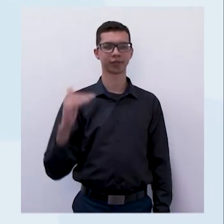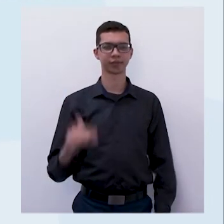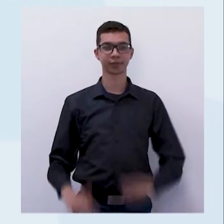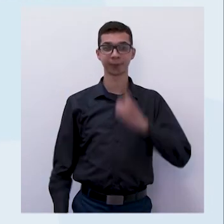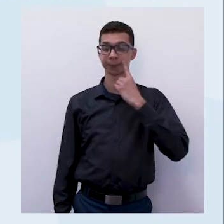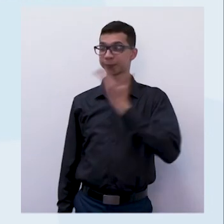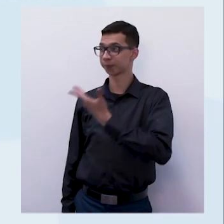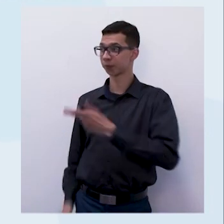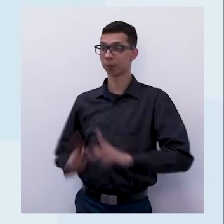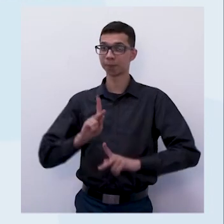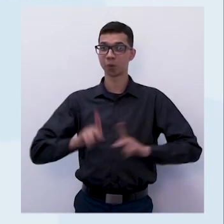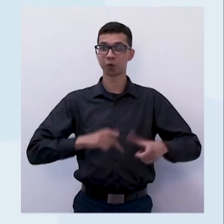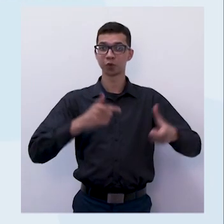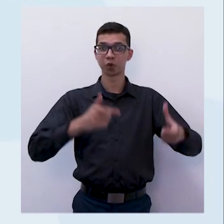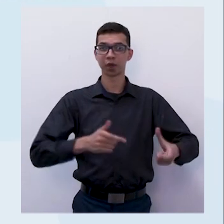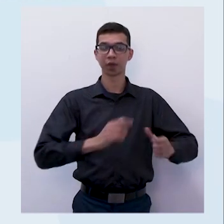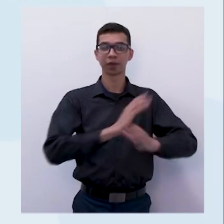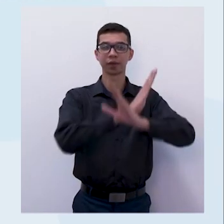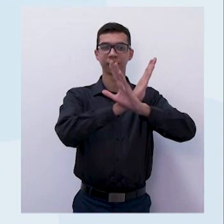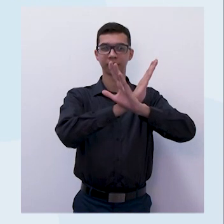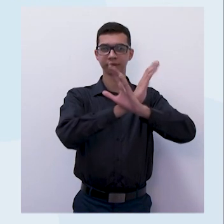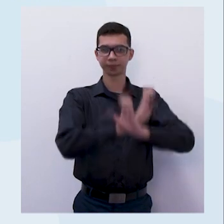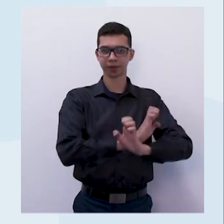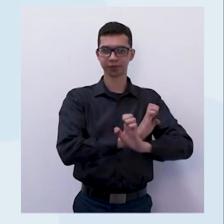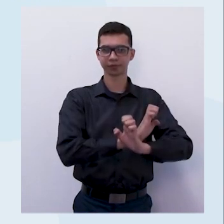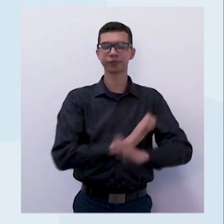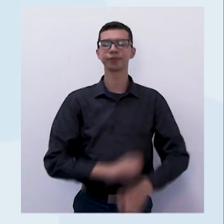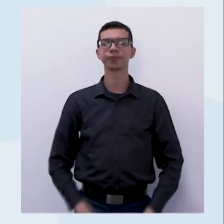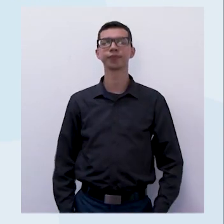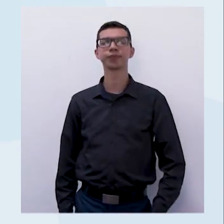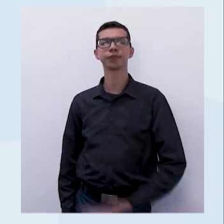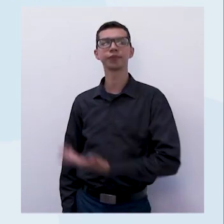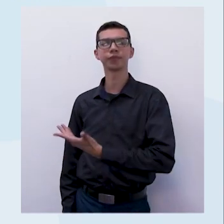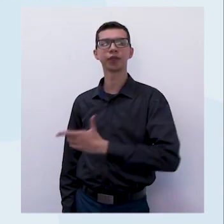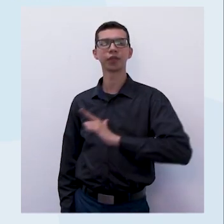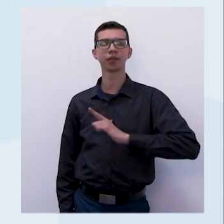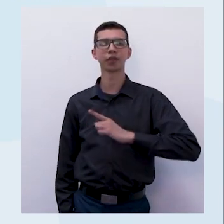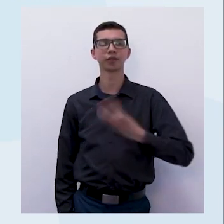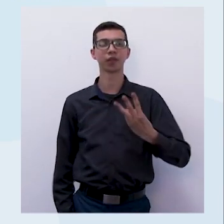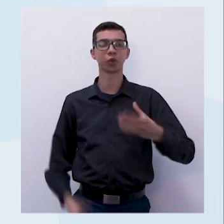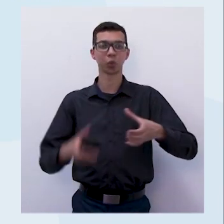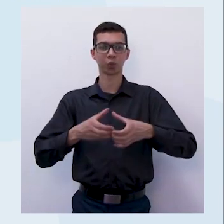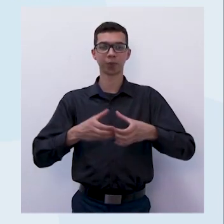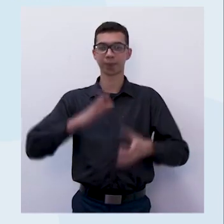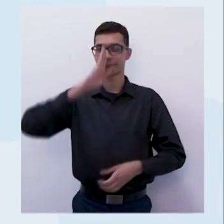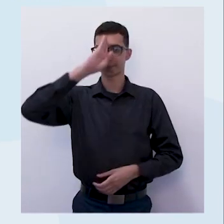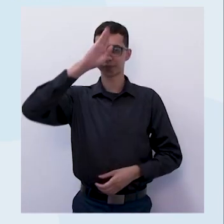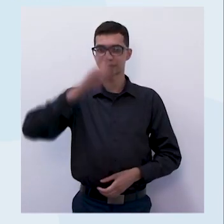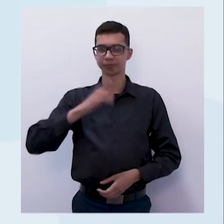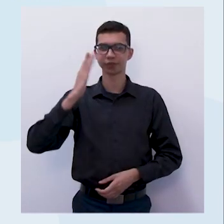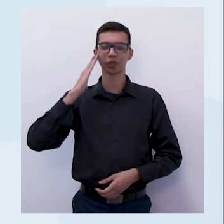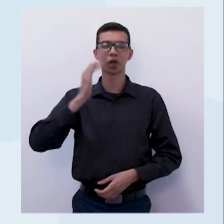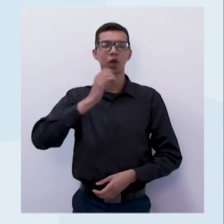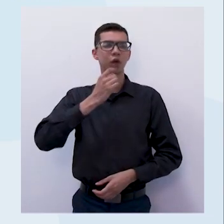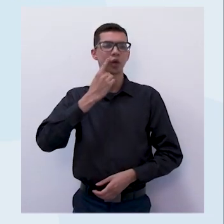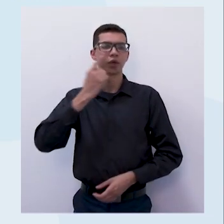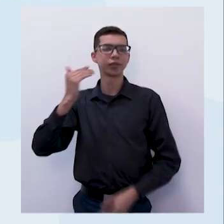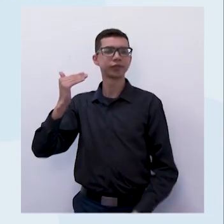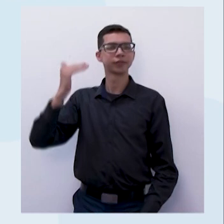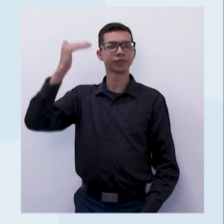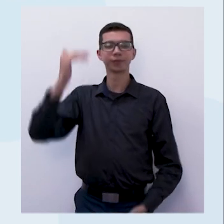Então, a sociedade espartana está dividida nesses três grupos principais. Vocês estão vendo aí que no topo da pirâmide está lá